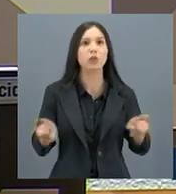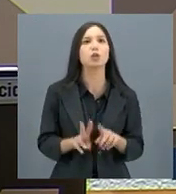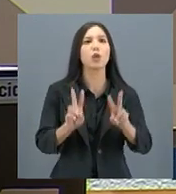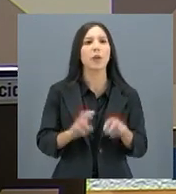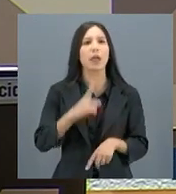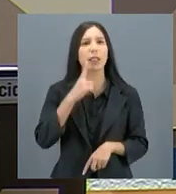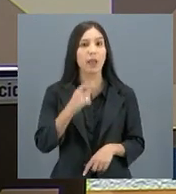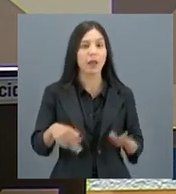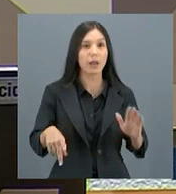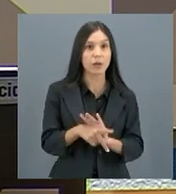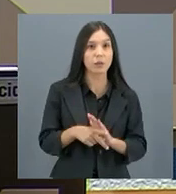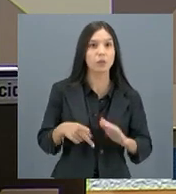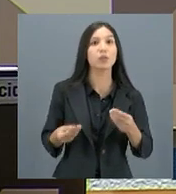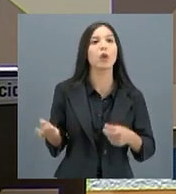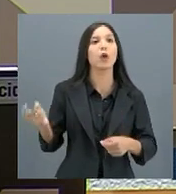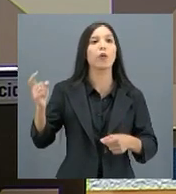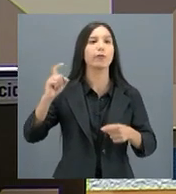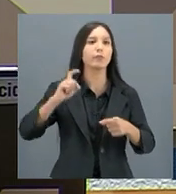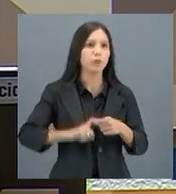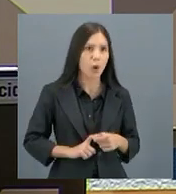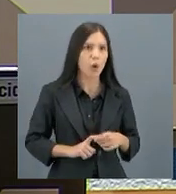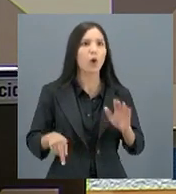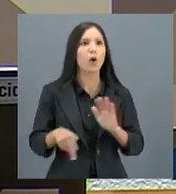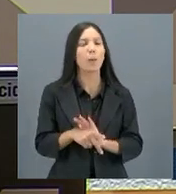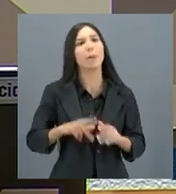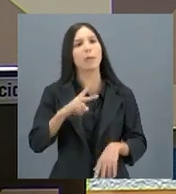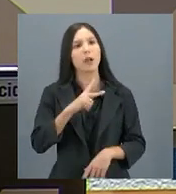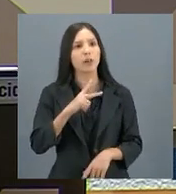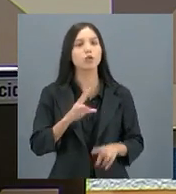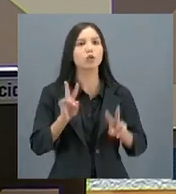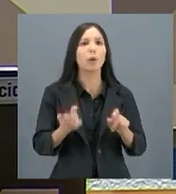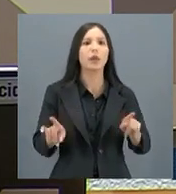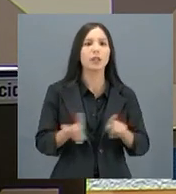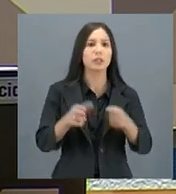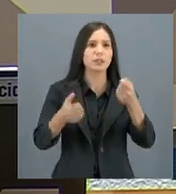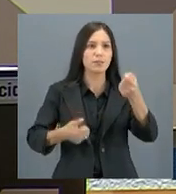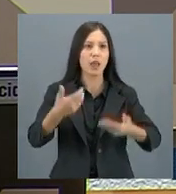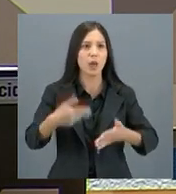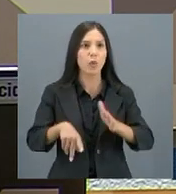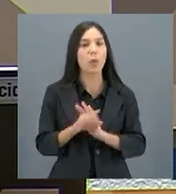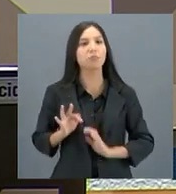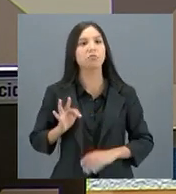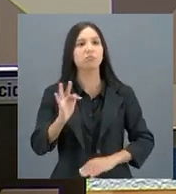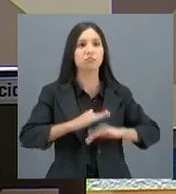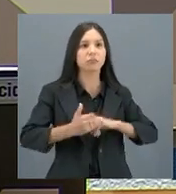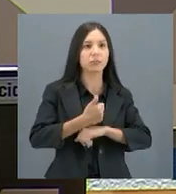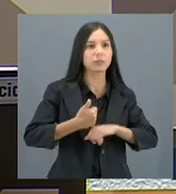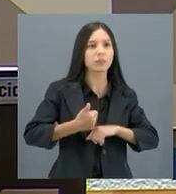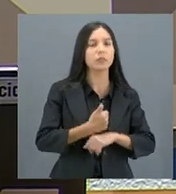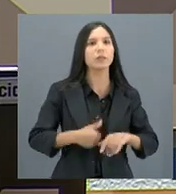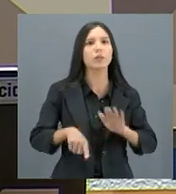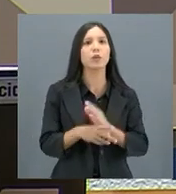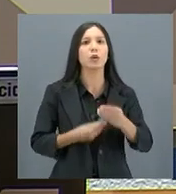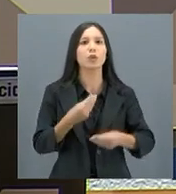meu interesse em, após a quarentena, voltar para a iniciativa privada, sobre as possibilidades que eu vislumbrava para o meu futuro profissional, tanto sob o